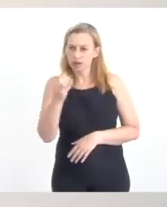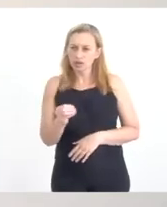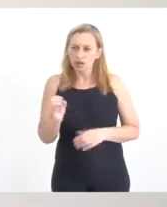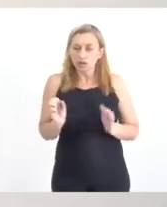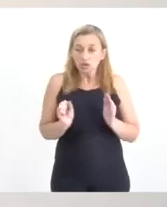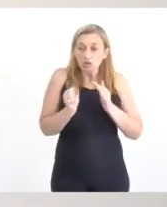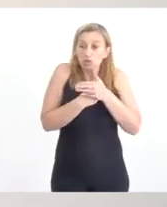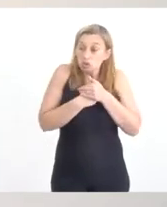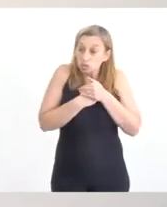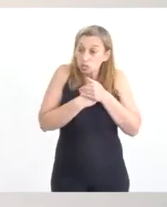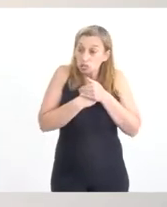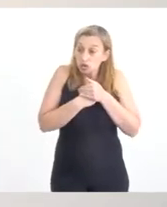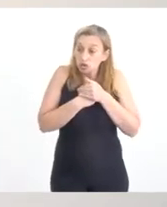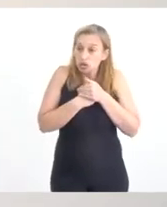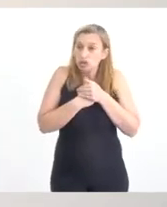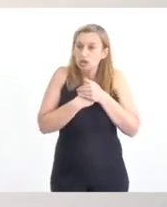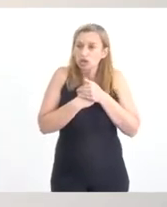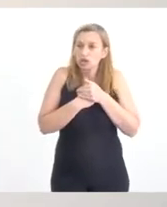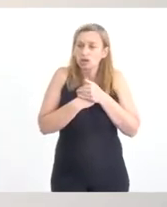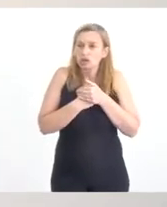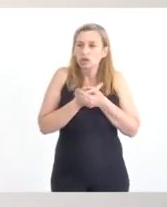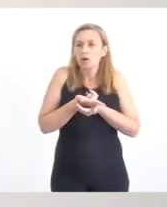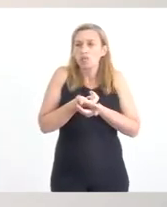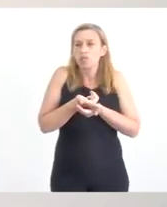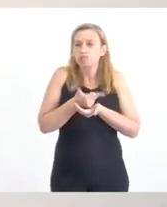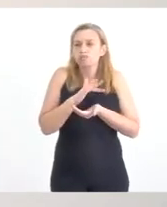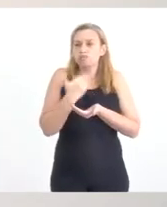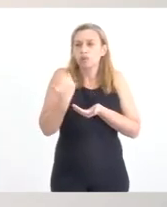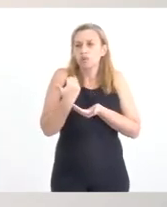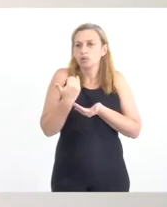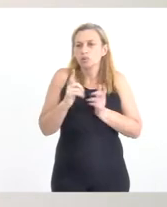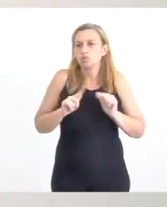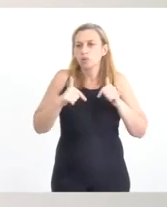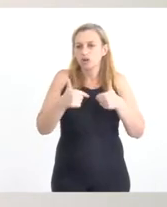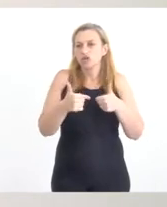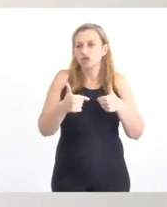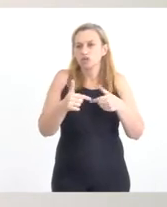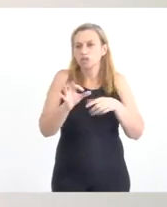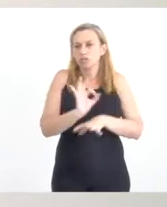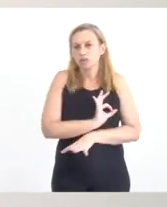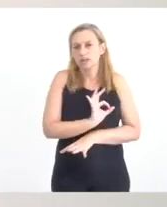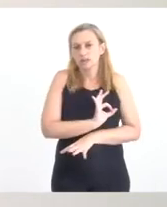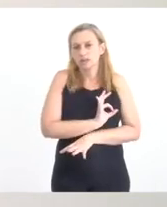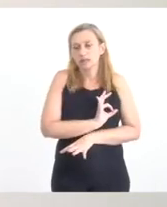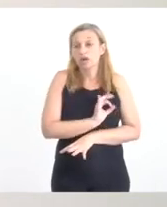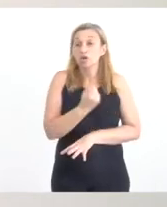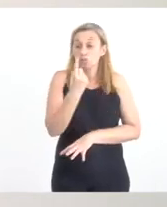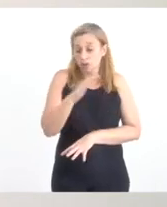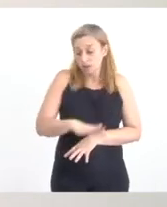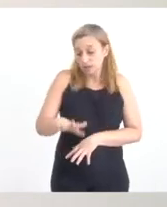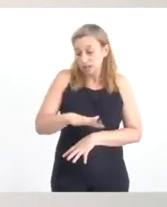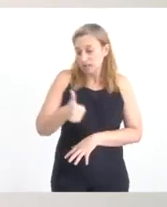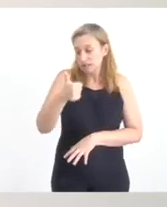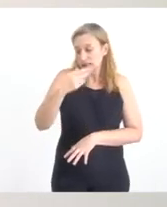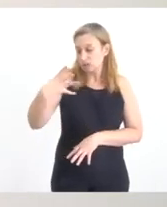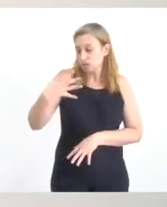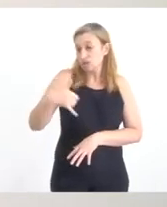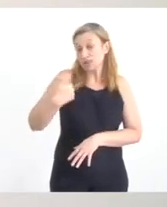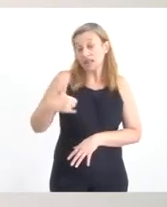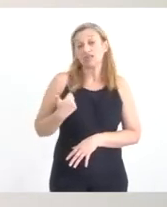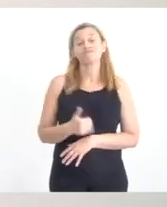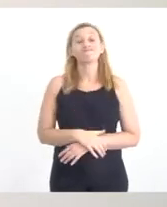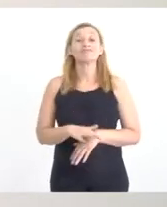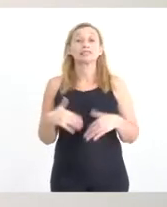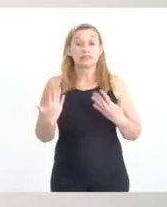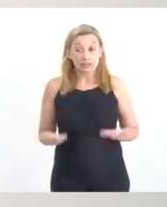se refugiava que ele foi morto numa ação policial uma criança de 14 anos